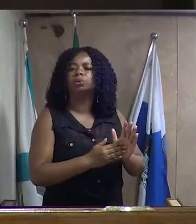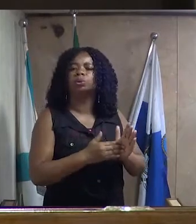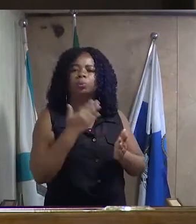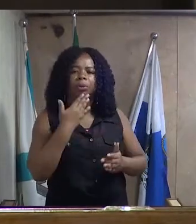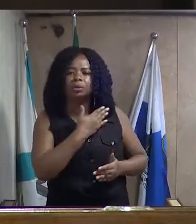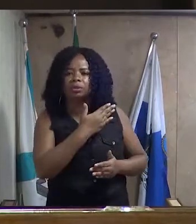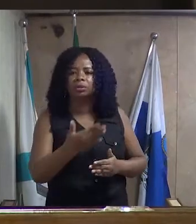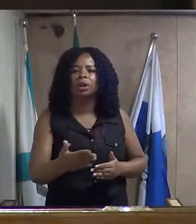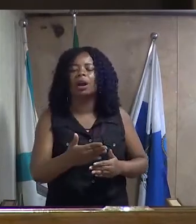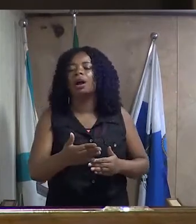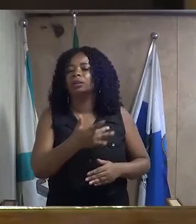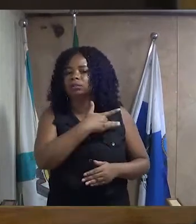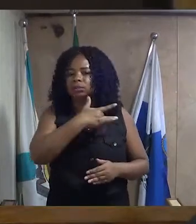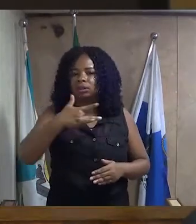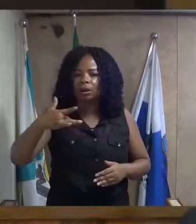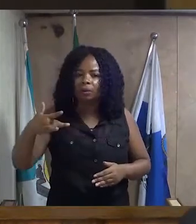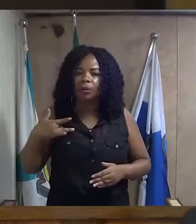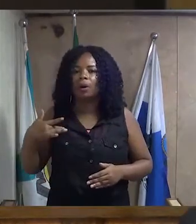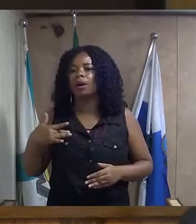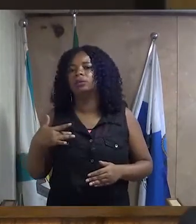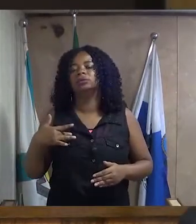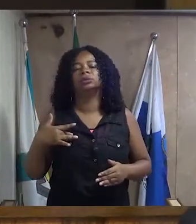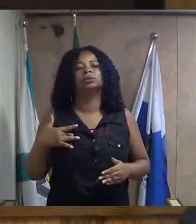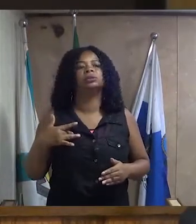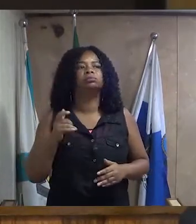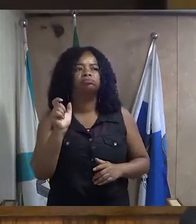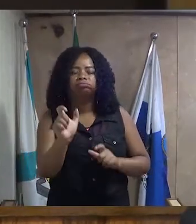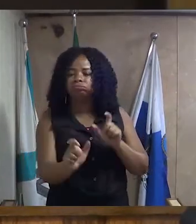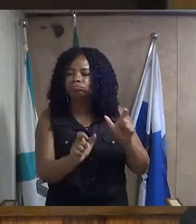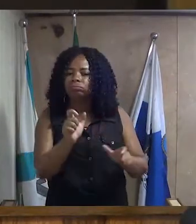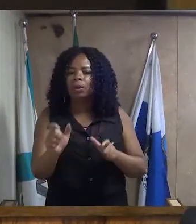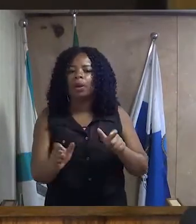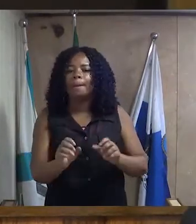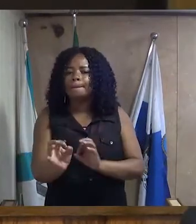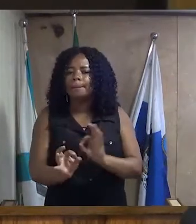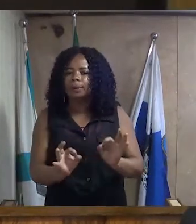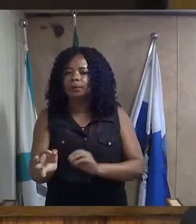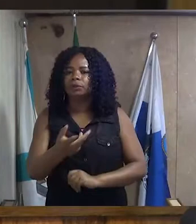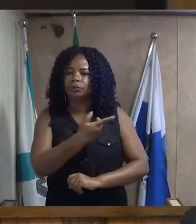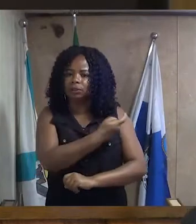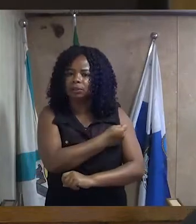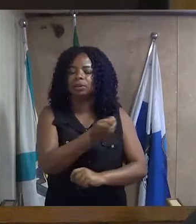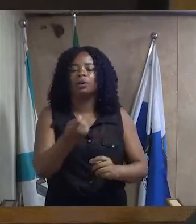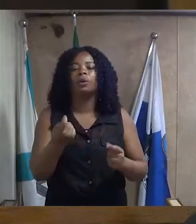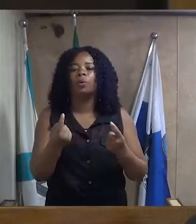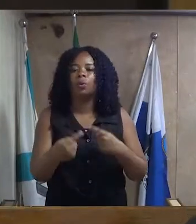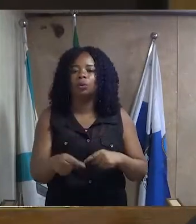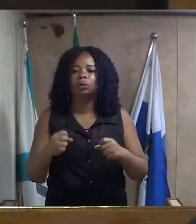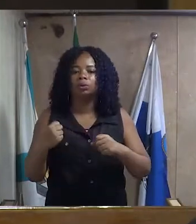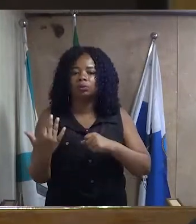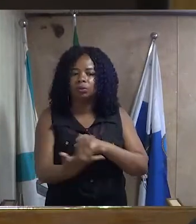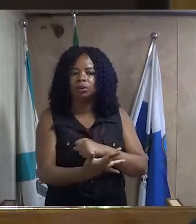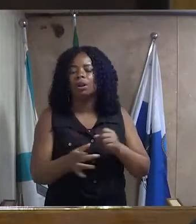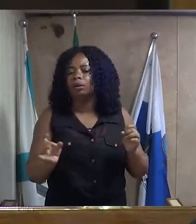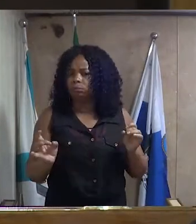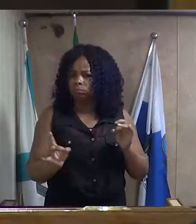de endemias, no plano de vacinação contra a Covid. E prontamente o